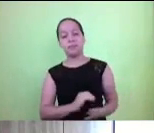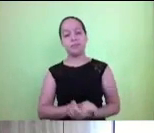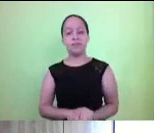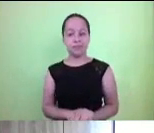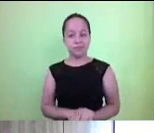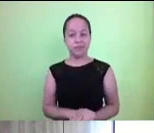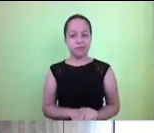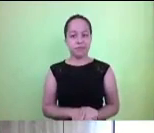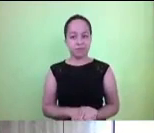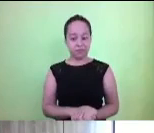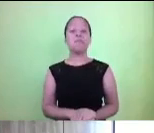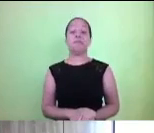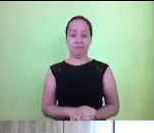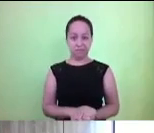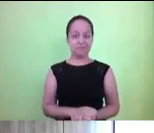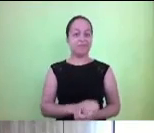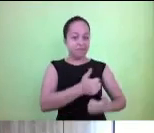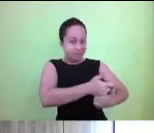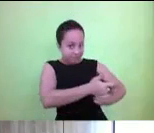Vamos gerar a lista.